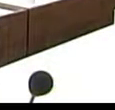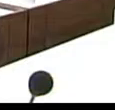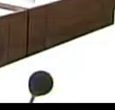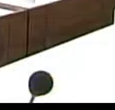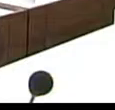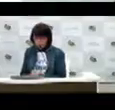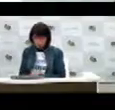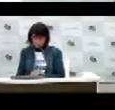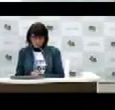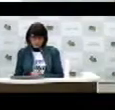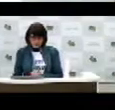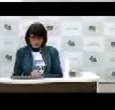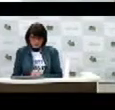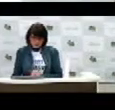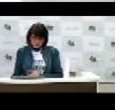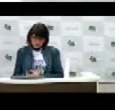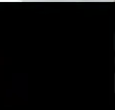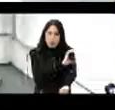Libras no IFSUL.